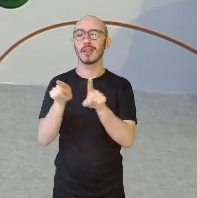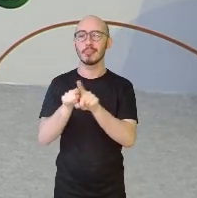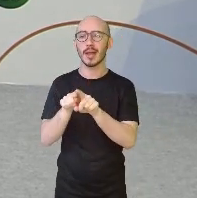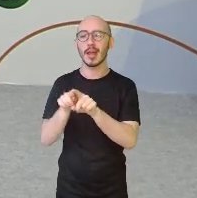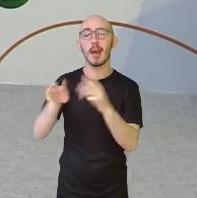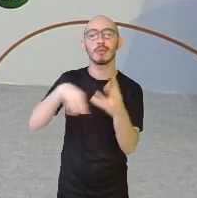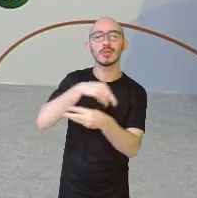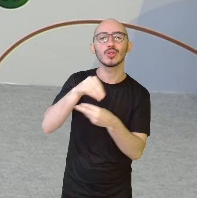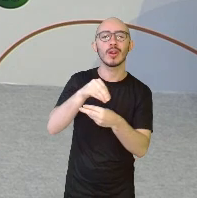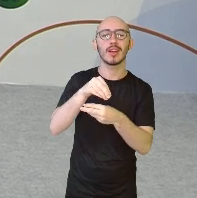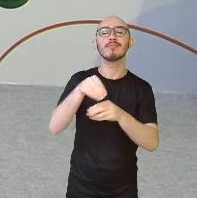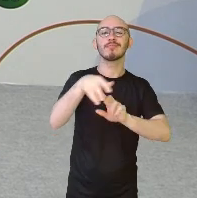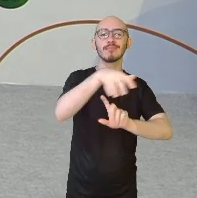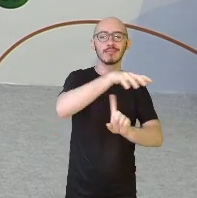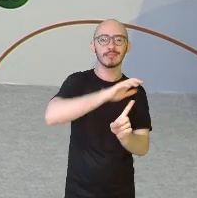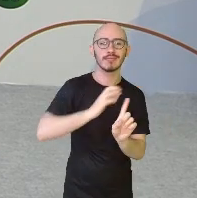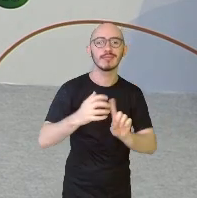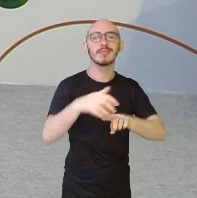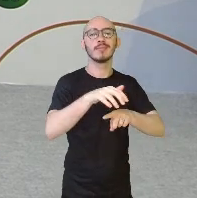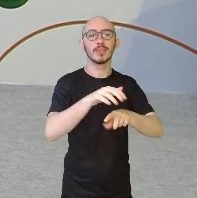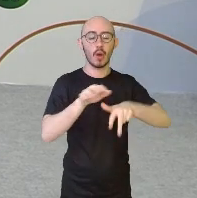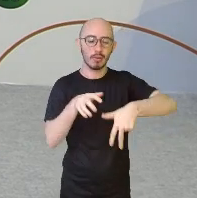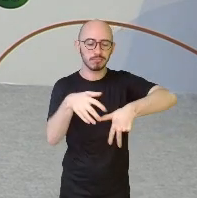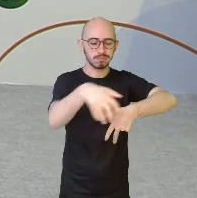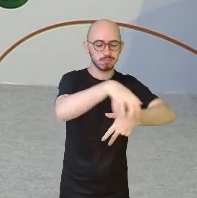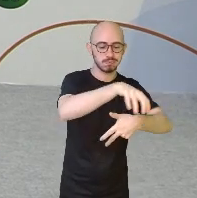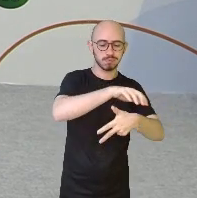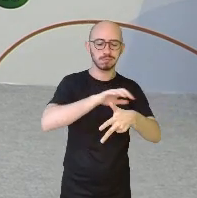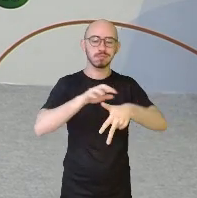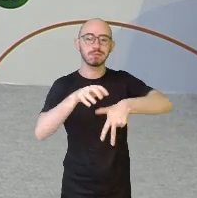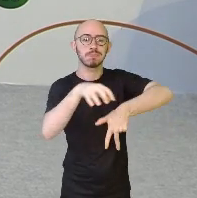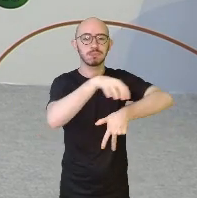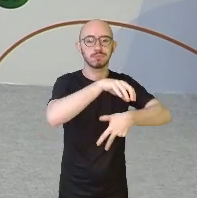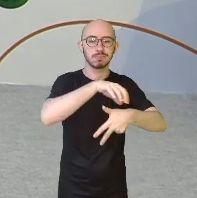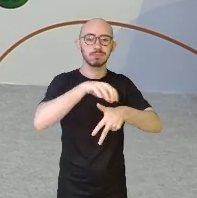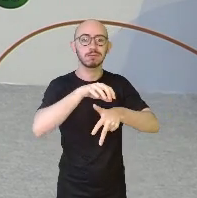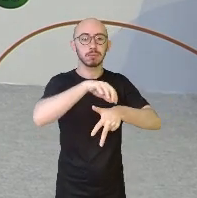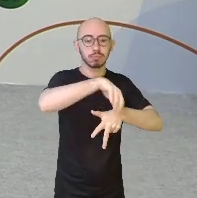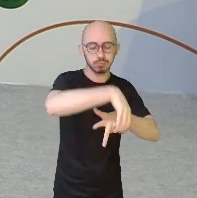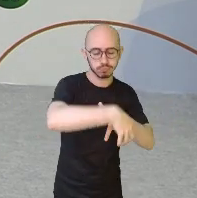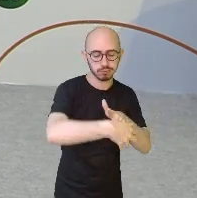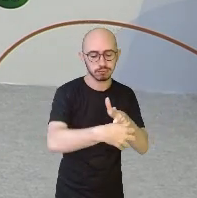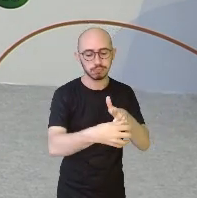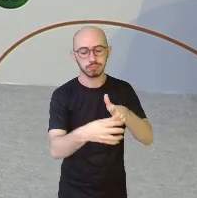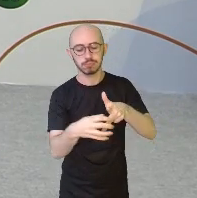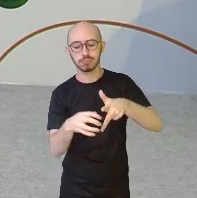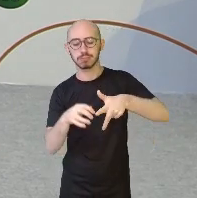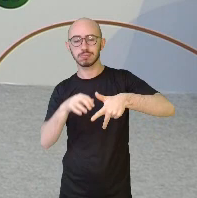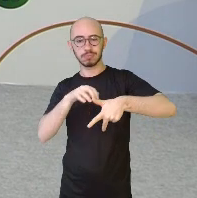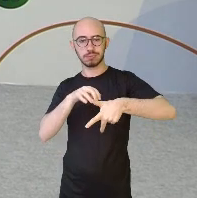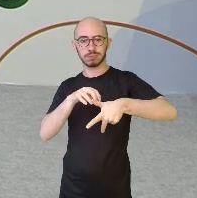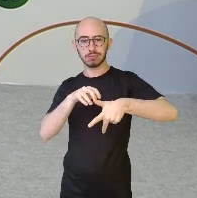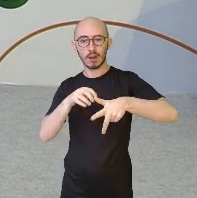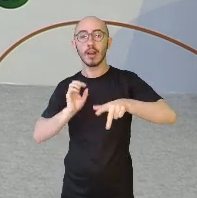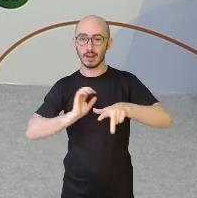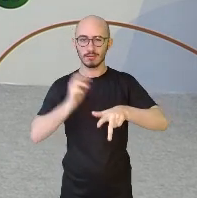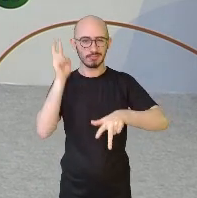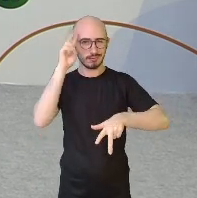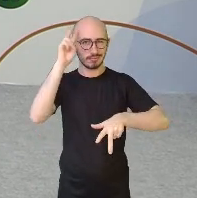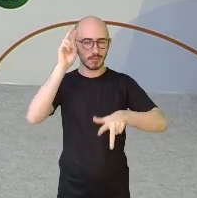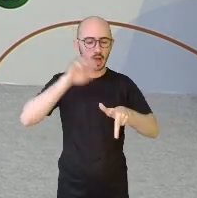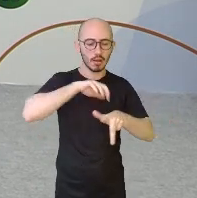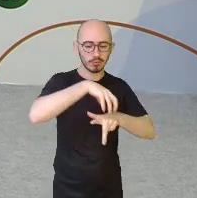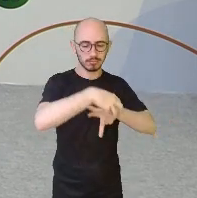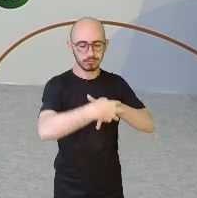por baixo, dançando o frevo. É mais ou menos isso. Ou seja, é a mistura dos movimentos, é a mistura dos